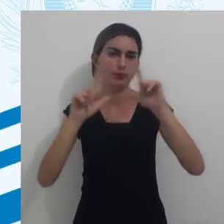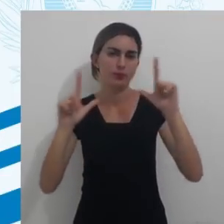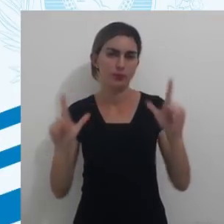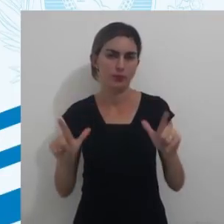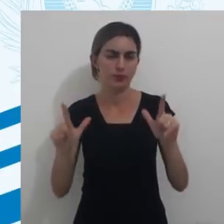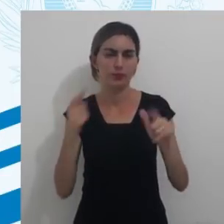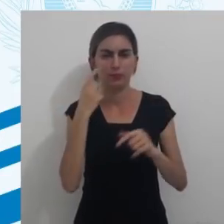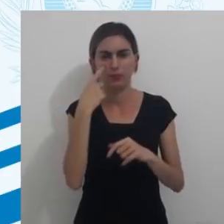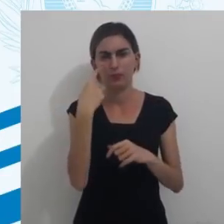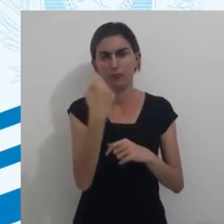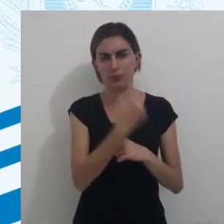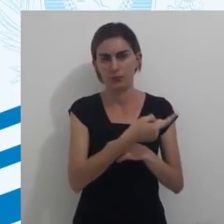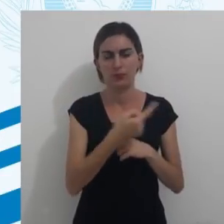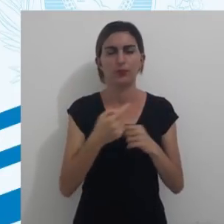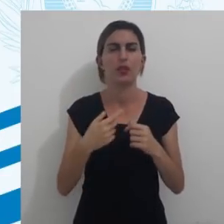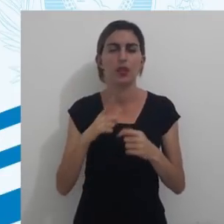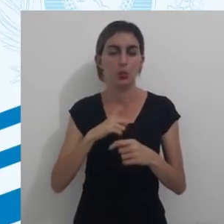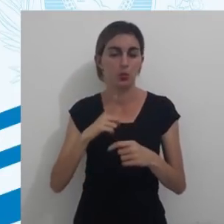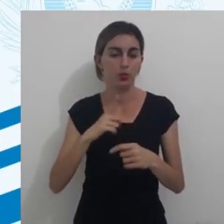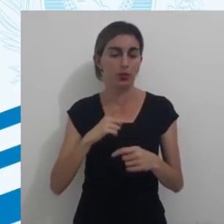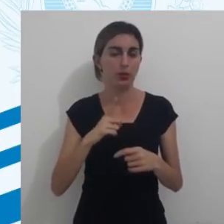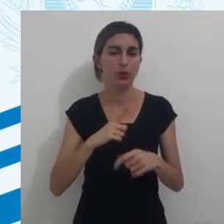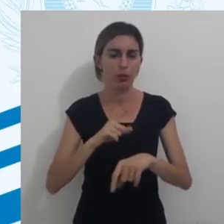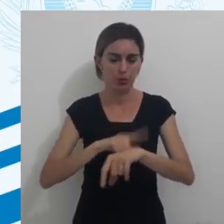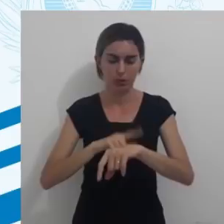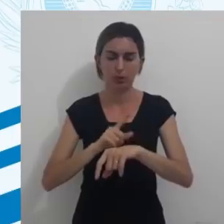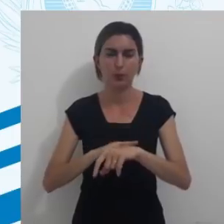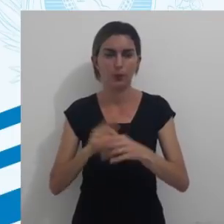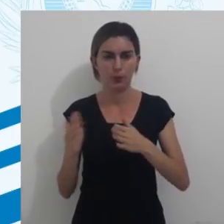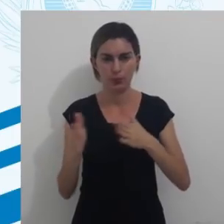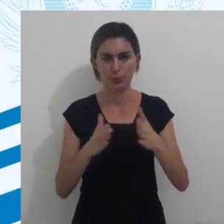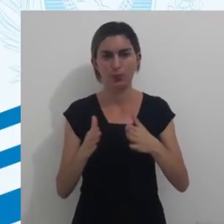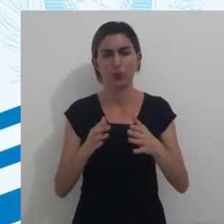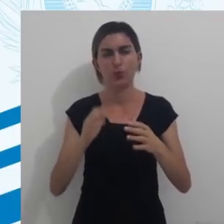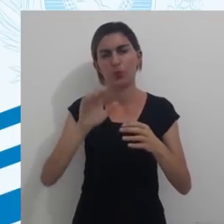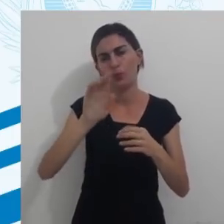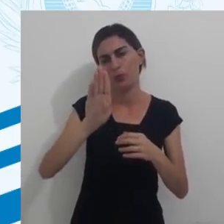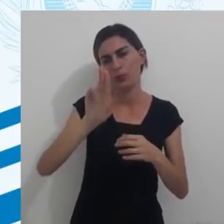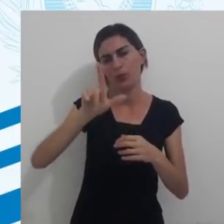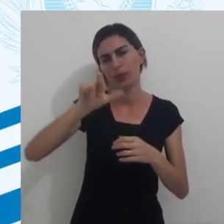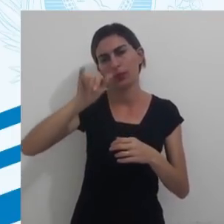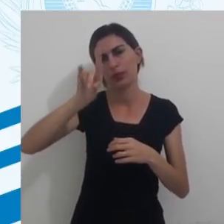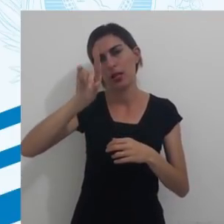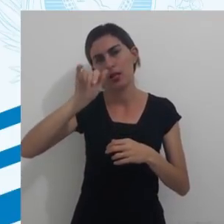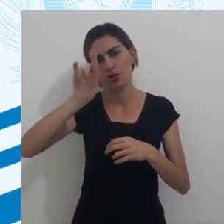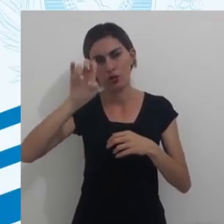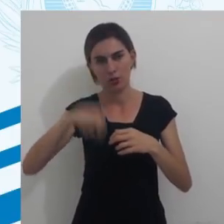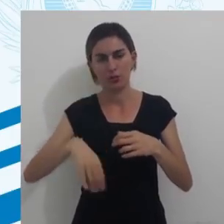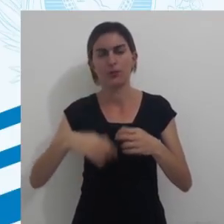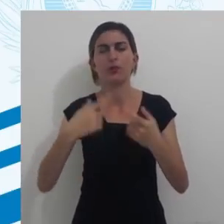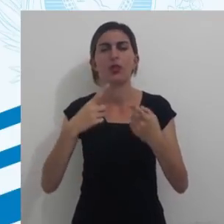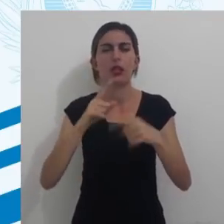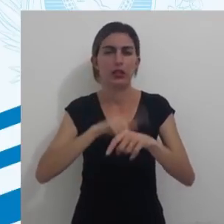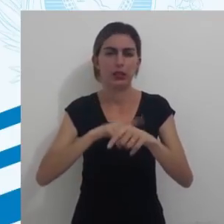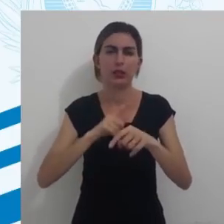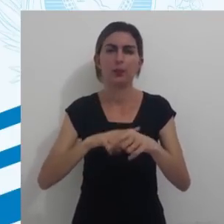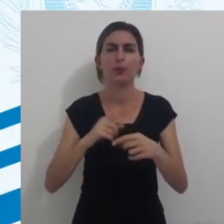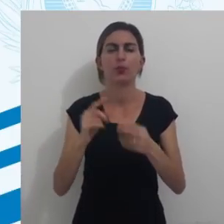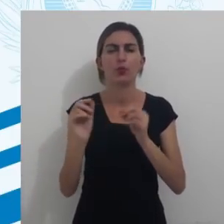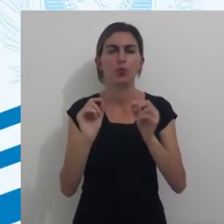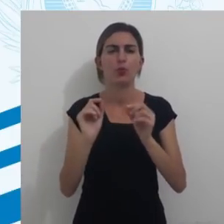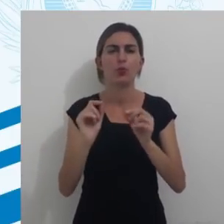imagem que vocês vão ver agora, eu tenho aí o tempo e eu tenho uma blindagem. Do tempo, a